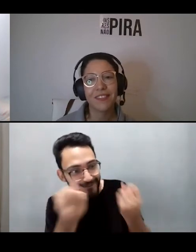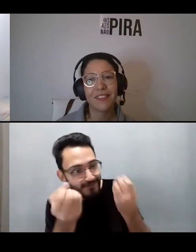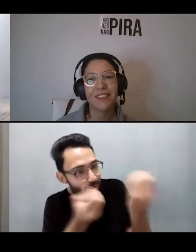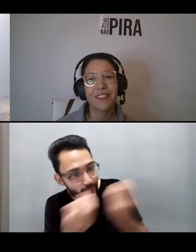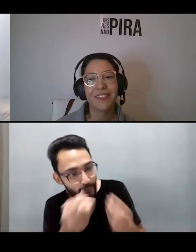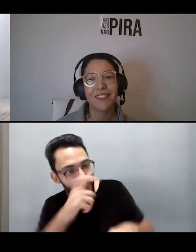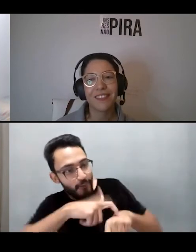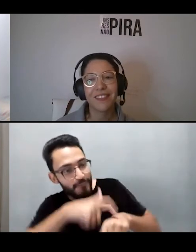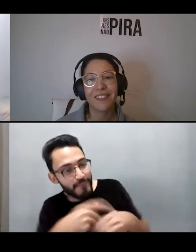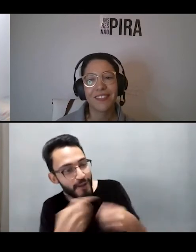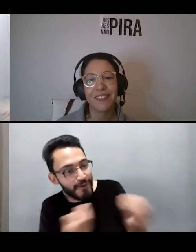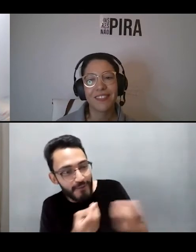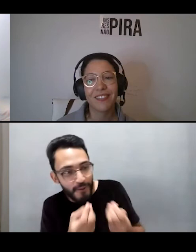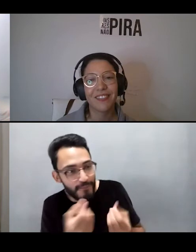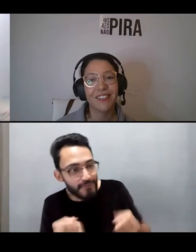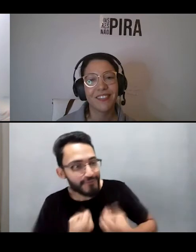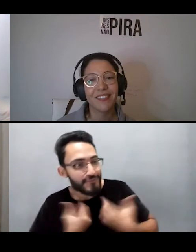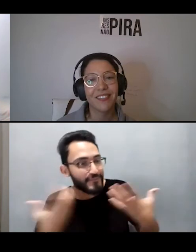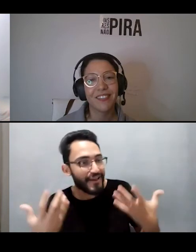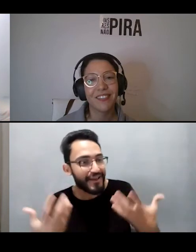momento.